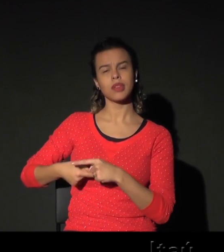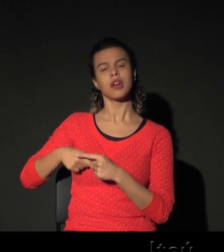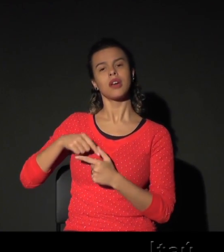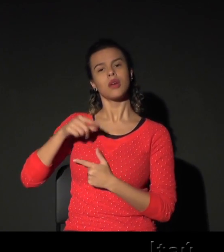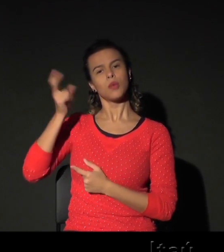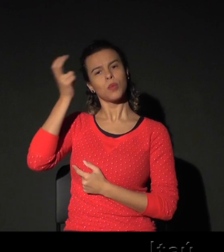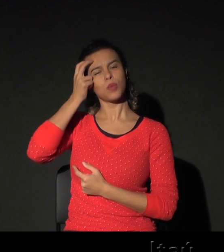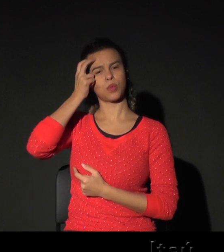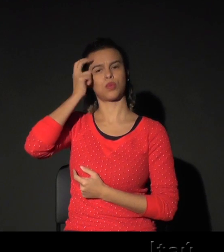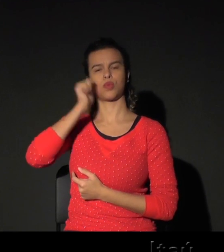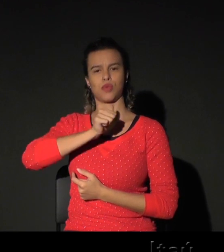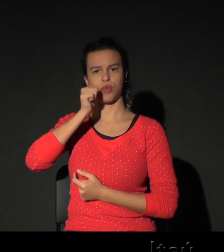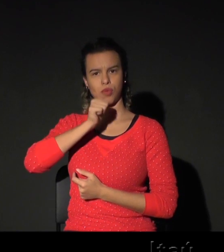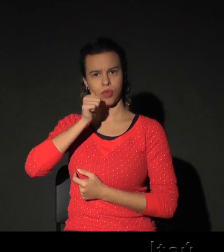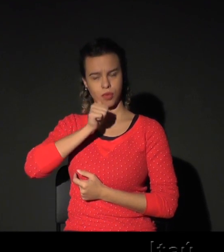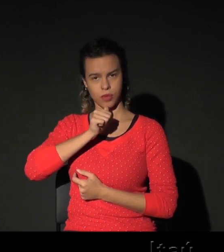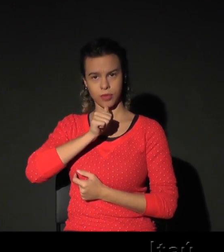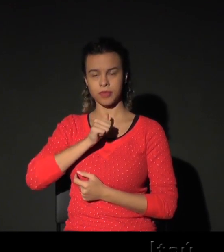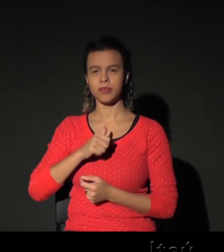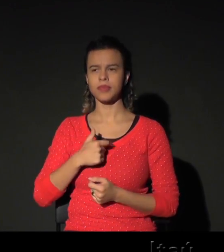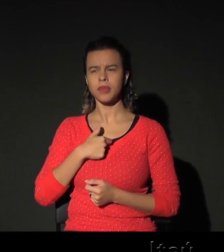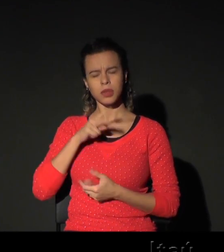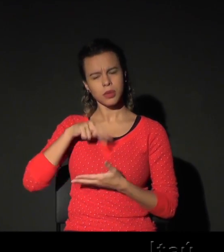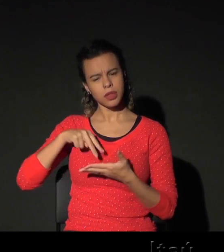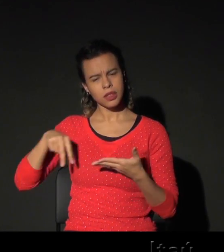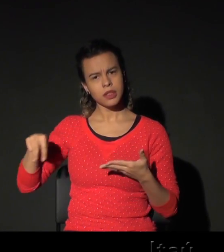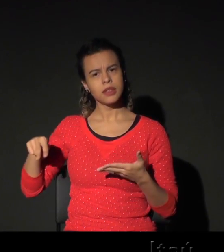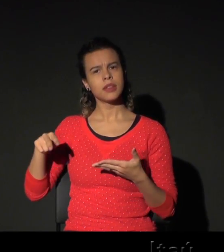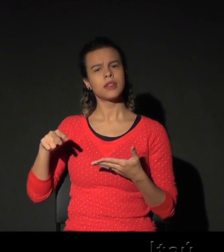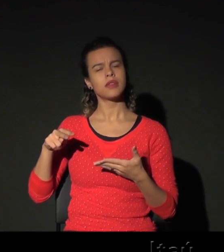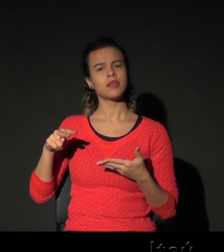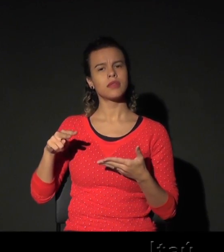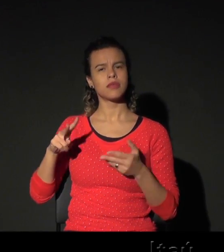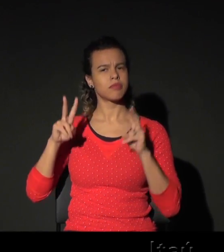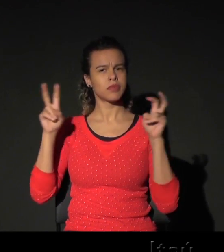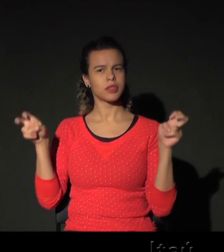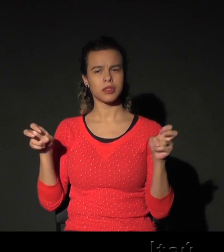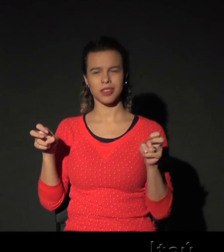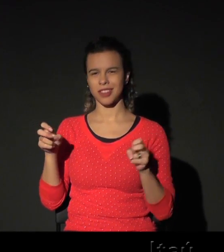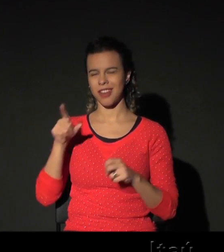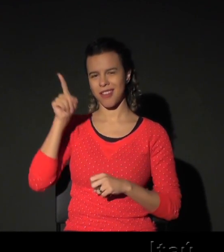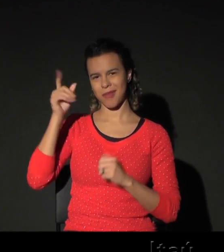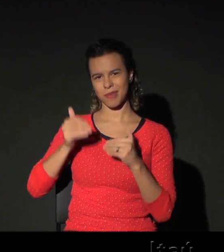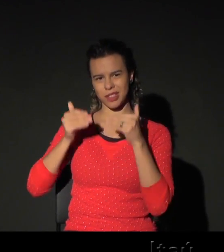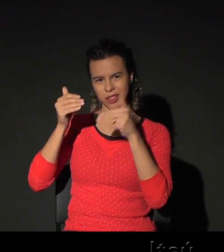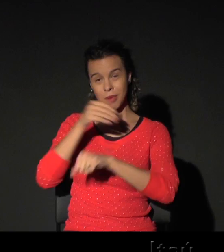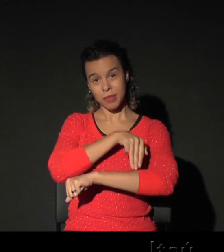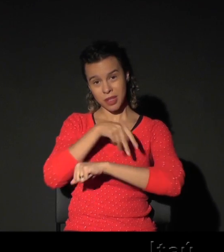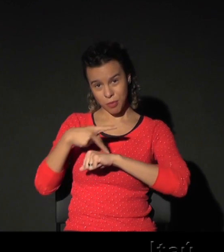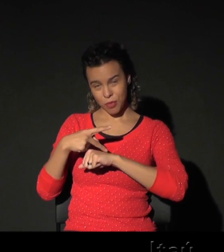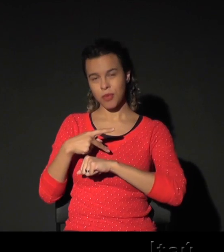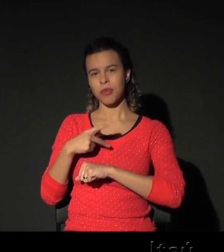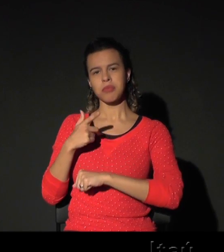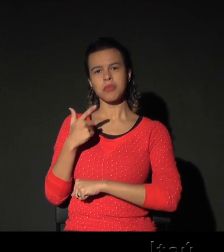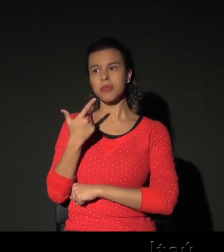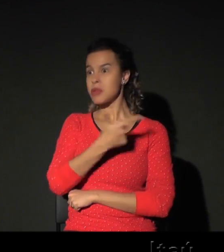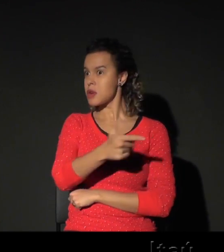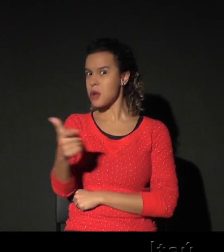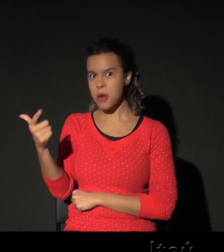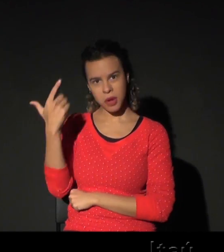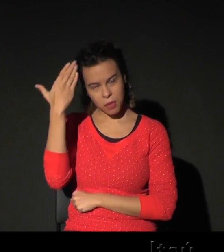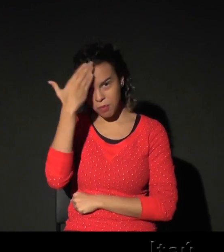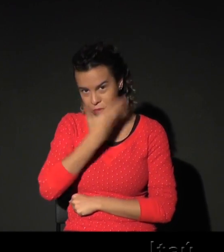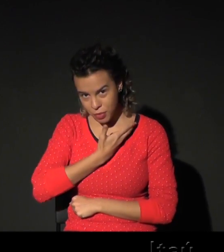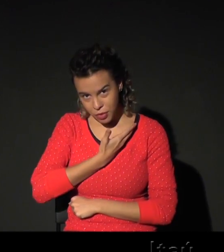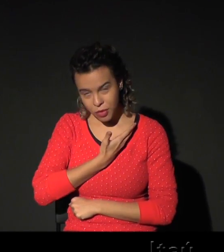eh Feminina eu tava lendo sobre algo né Como diria o Ministério Público que não existe provas de